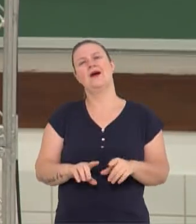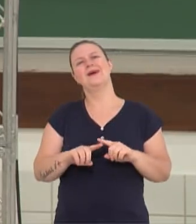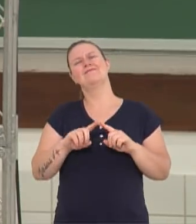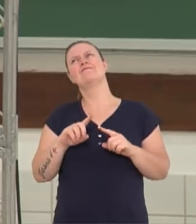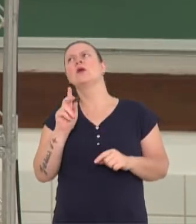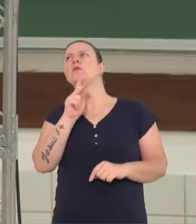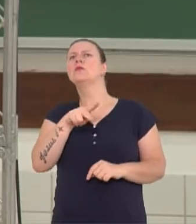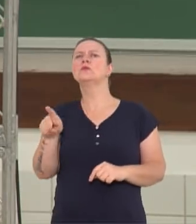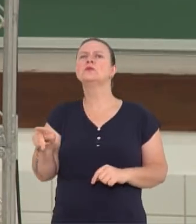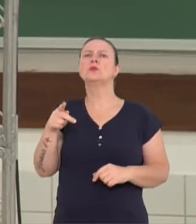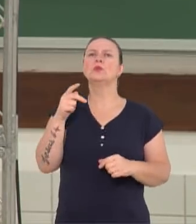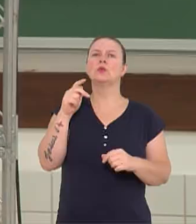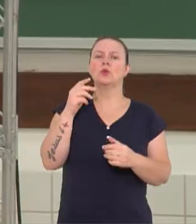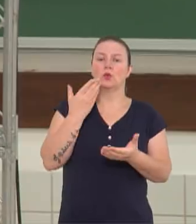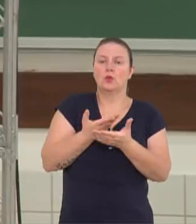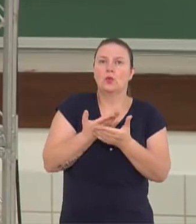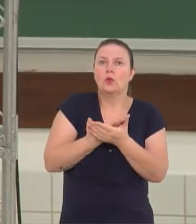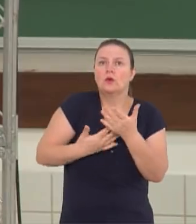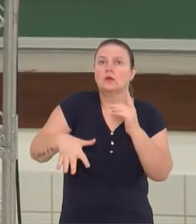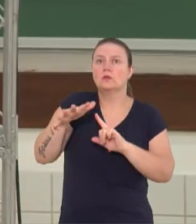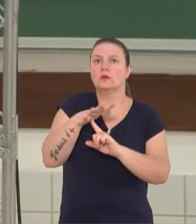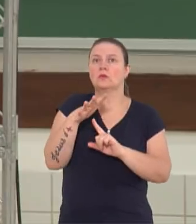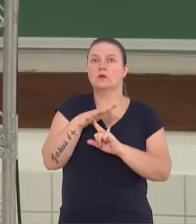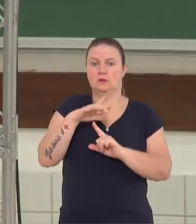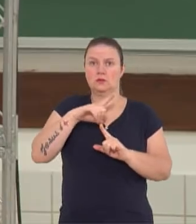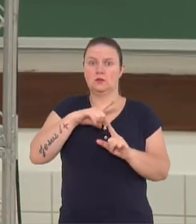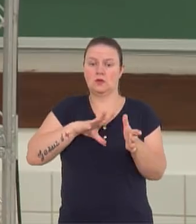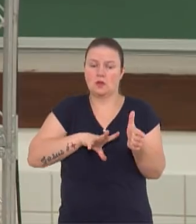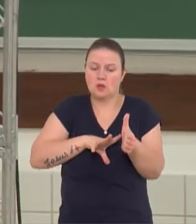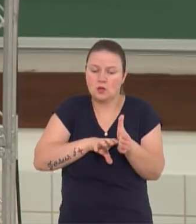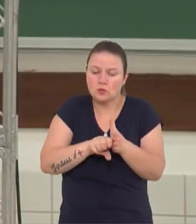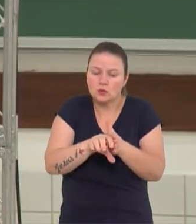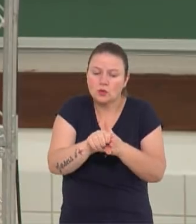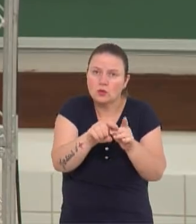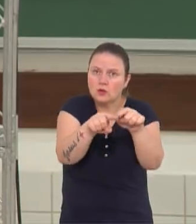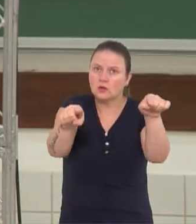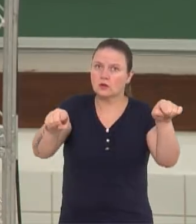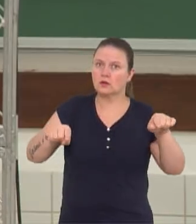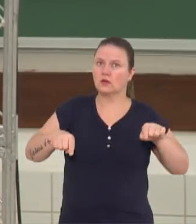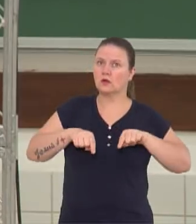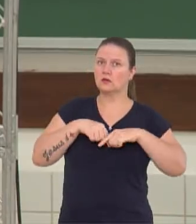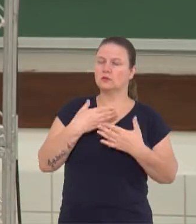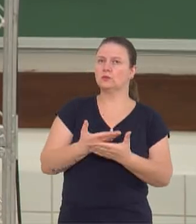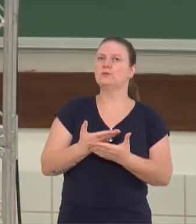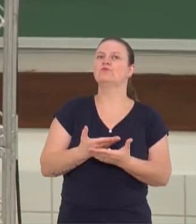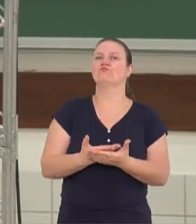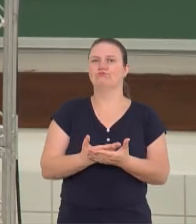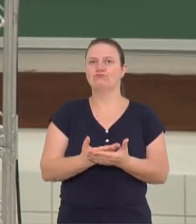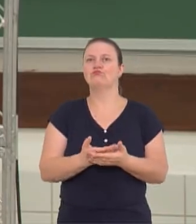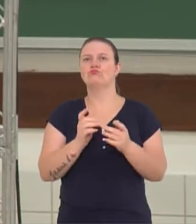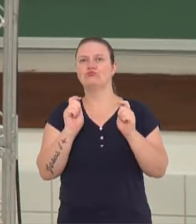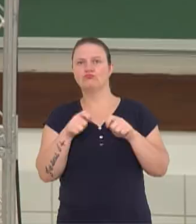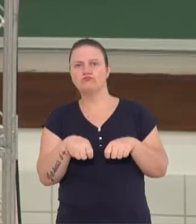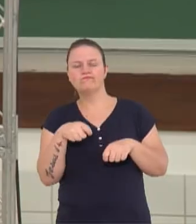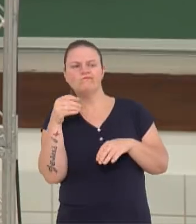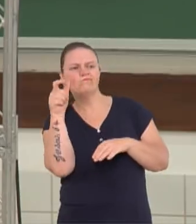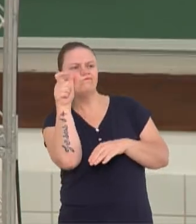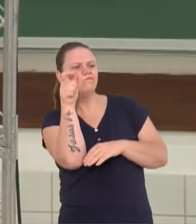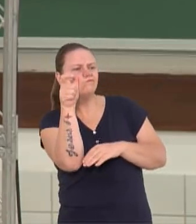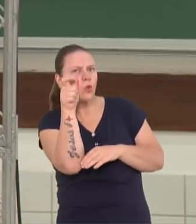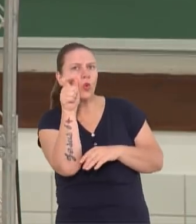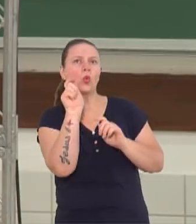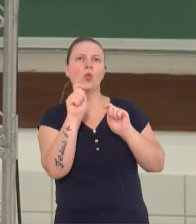professora, lá no Aula Paraná tem um negócio chamado Classroom. Isso mesmo, quando você acessa o Classroom lá pelo Aula Paraná,